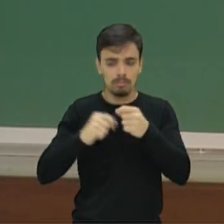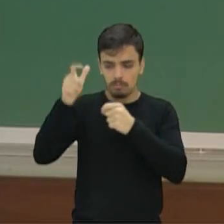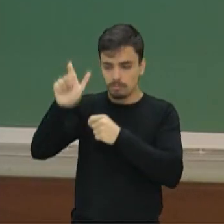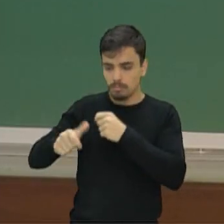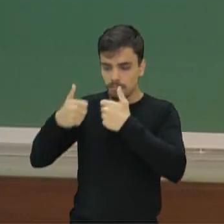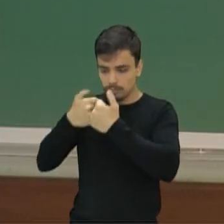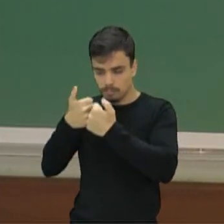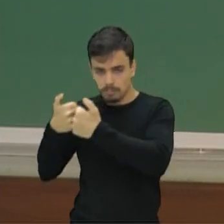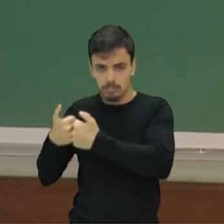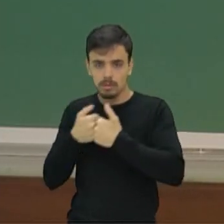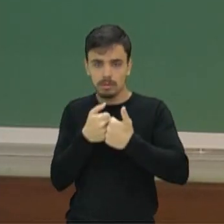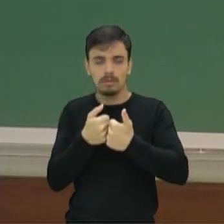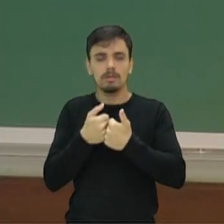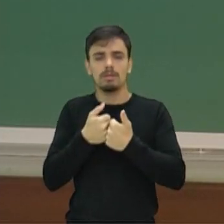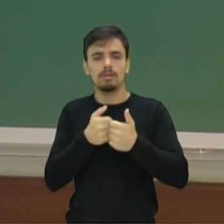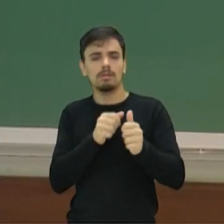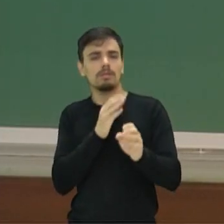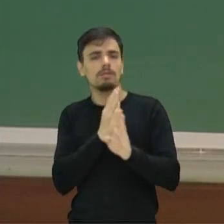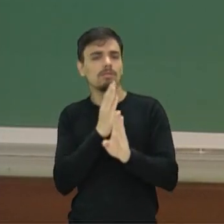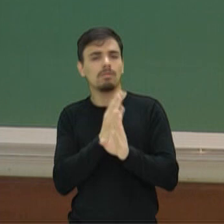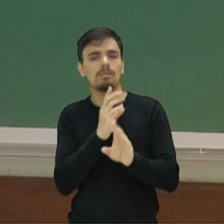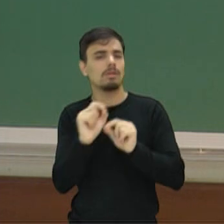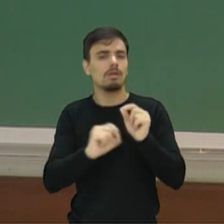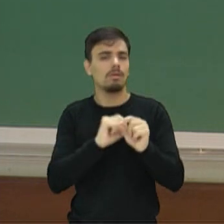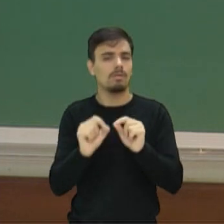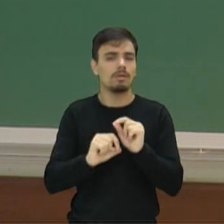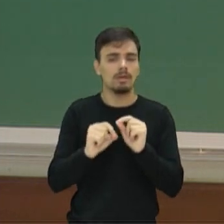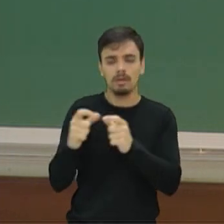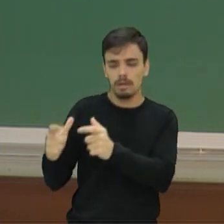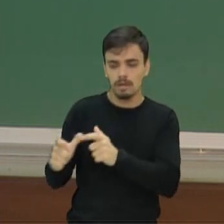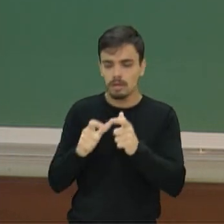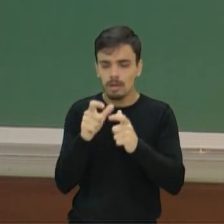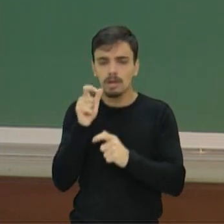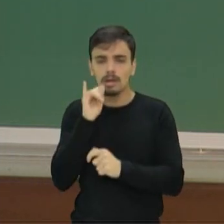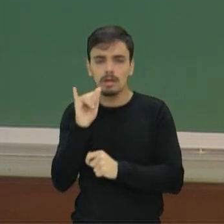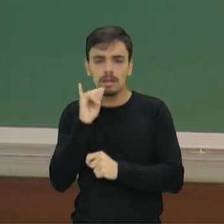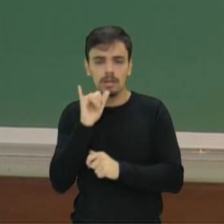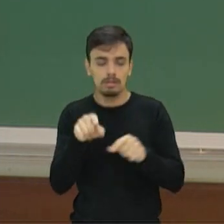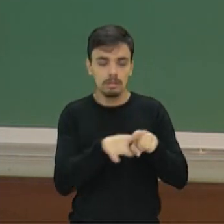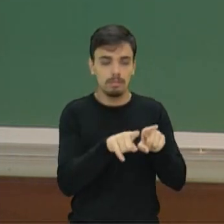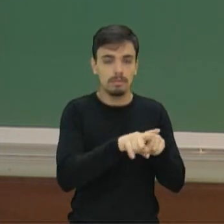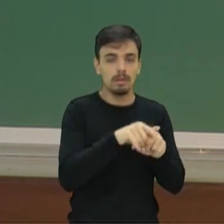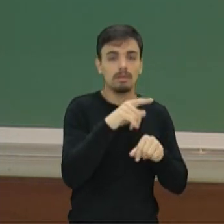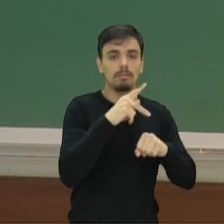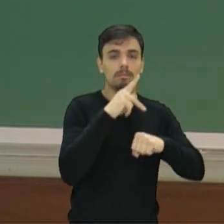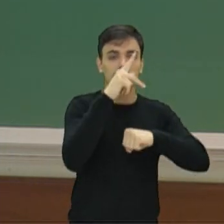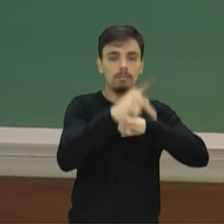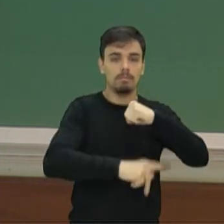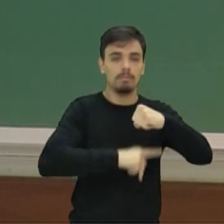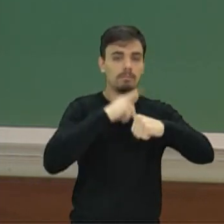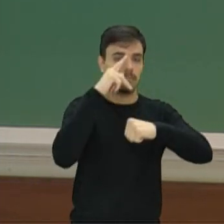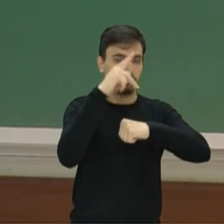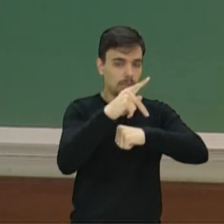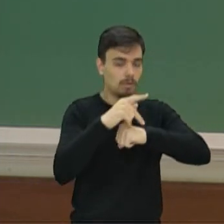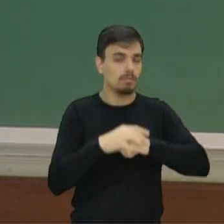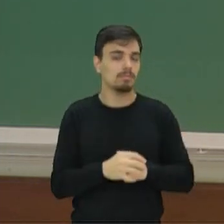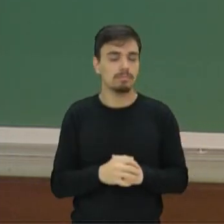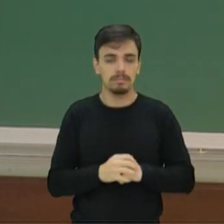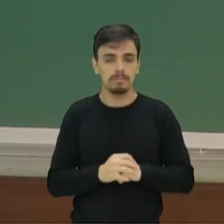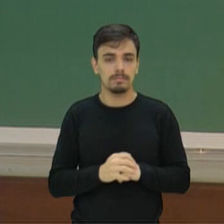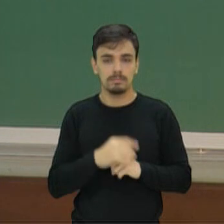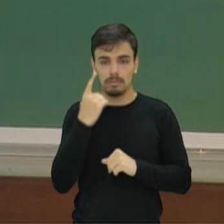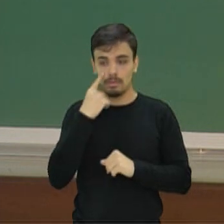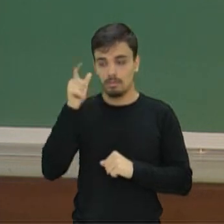buscando determinar o valor da carga do elétron e a carga do próton. Um cara chamado Millikan, ele fez